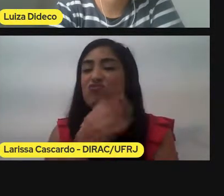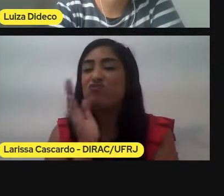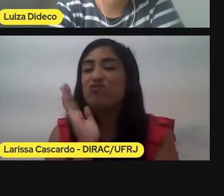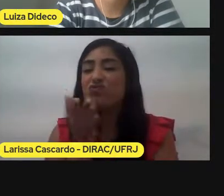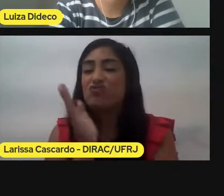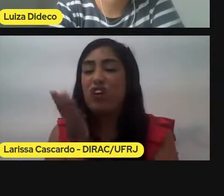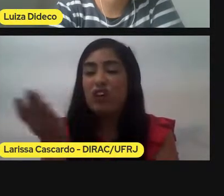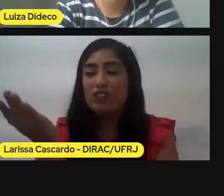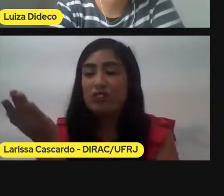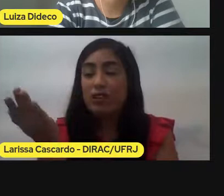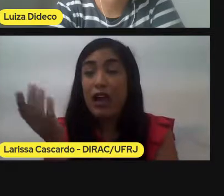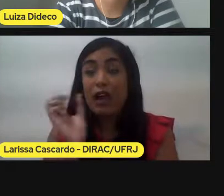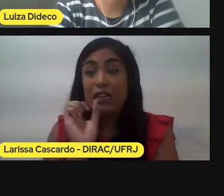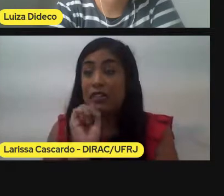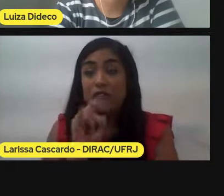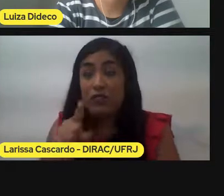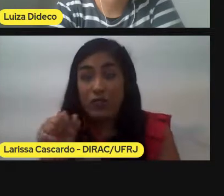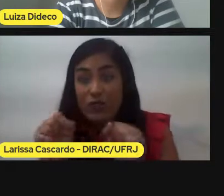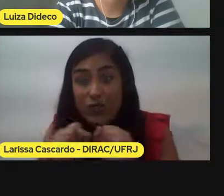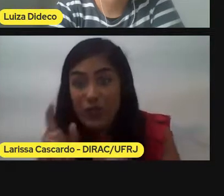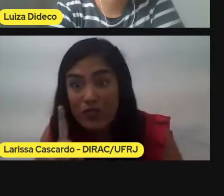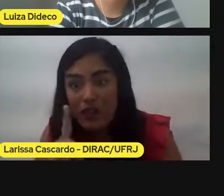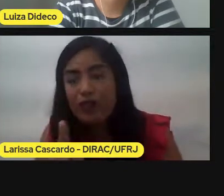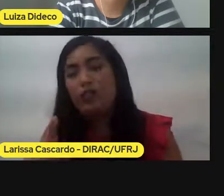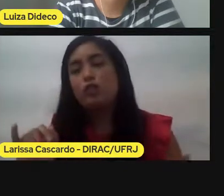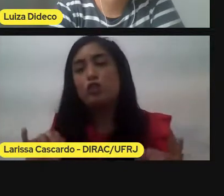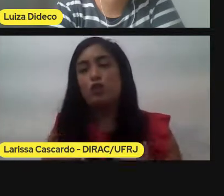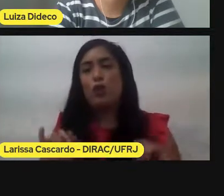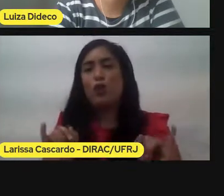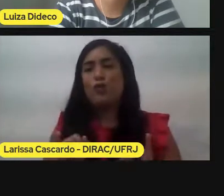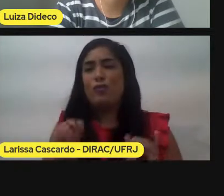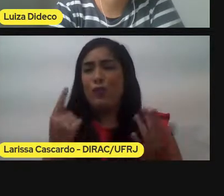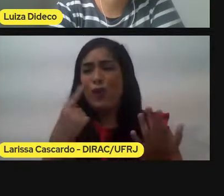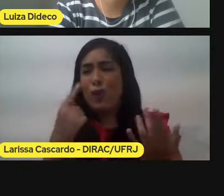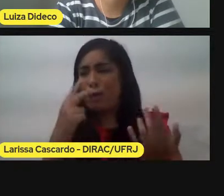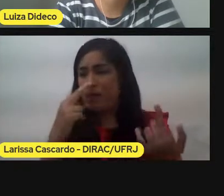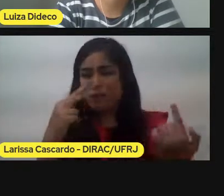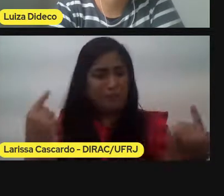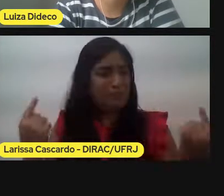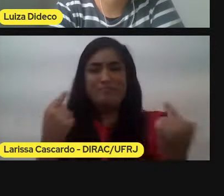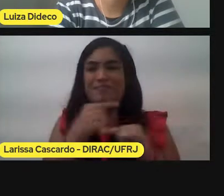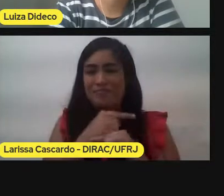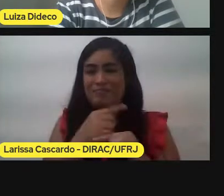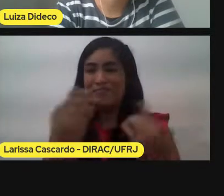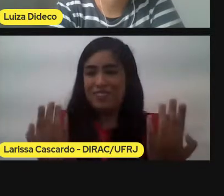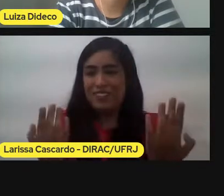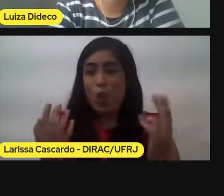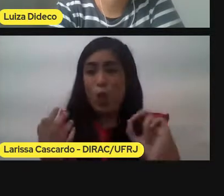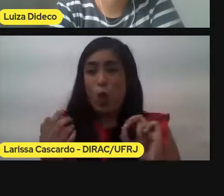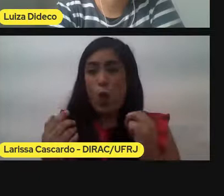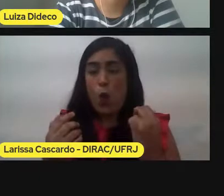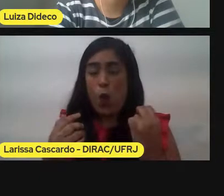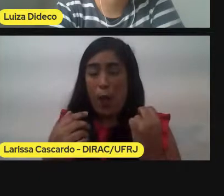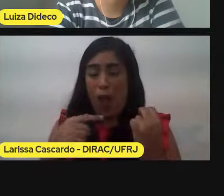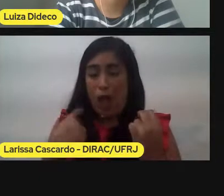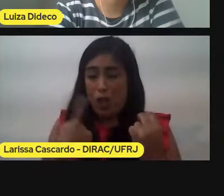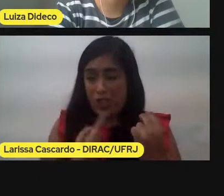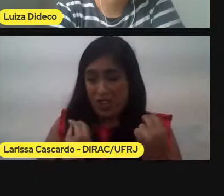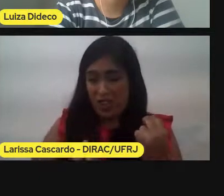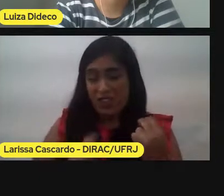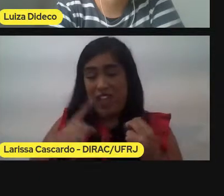Isso é schopenhaueriano. A nossa vida é um pêndulo. Ou a gente está insatisfeito